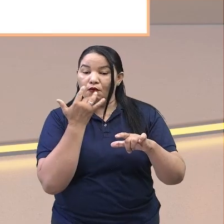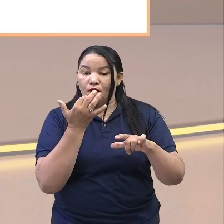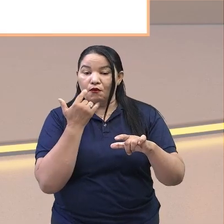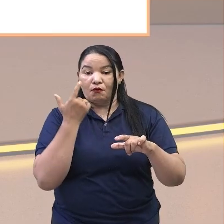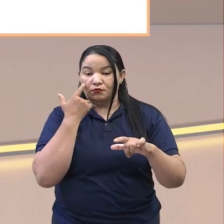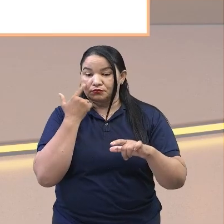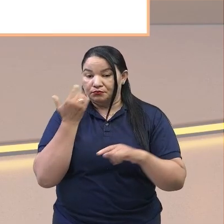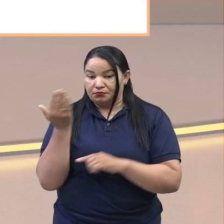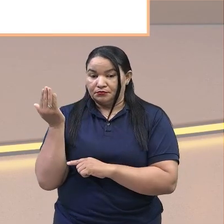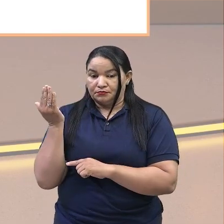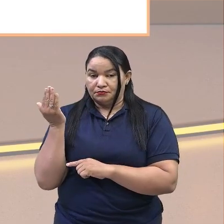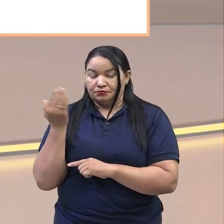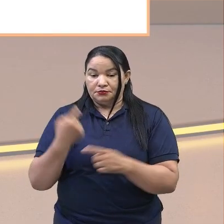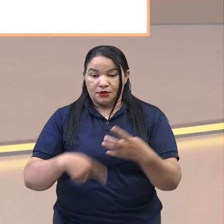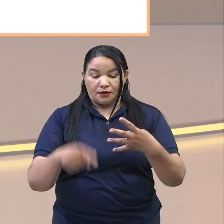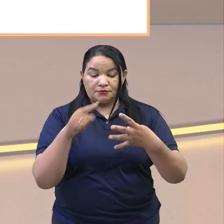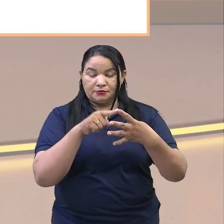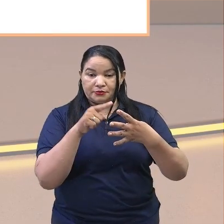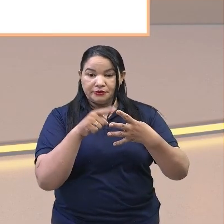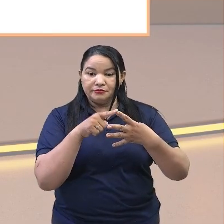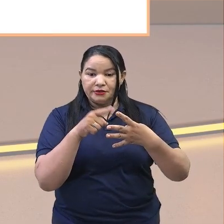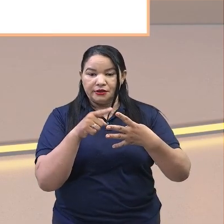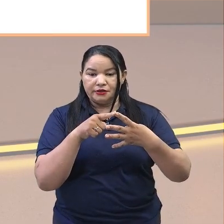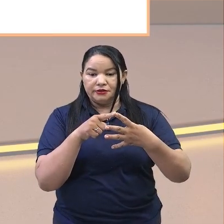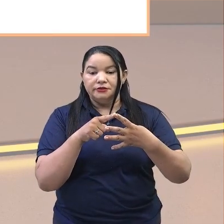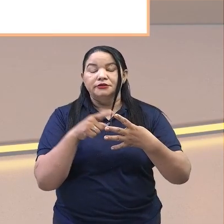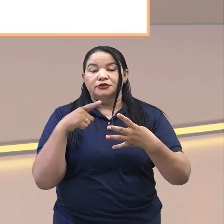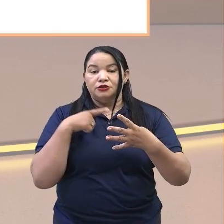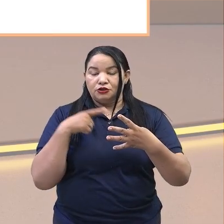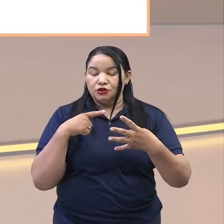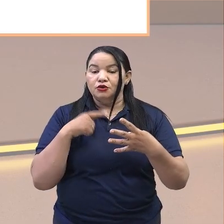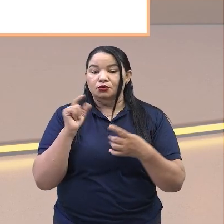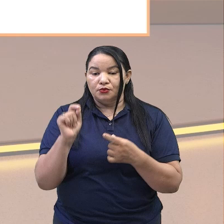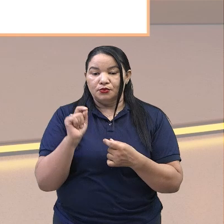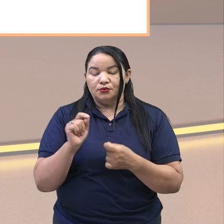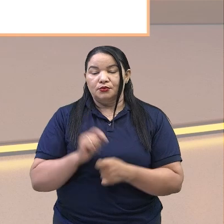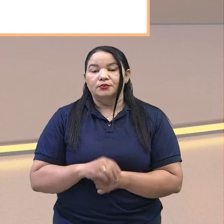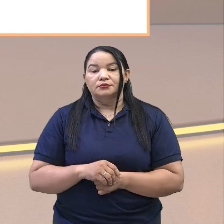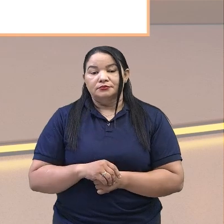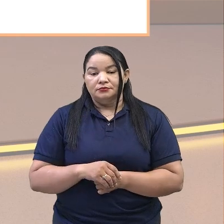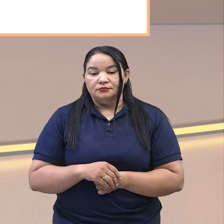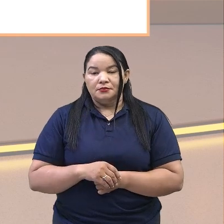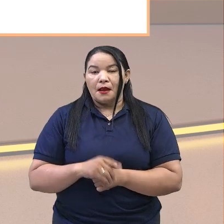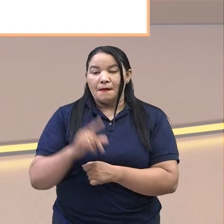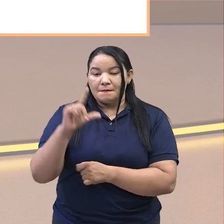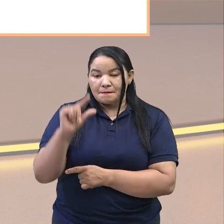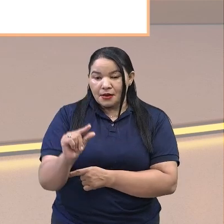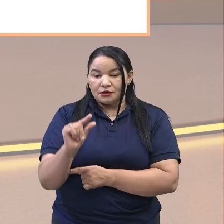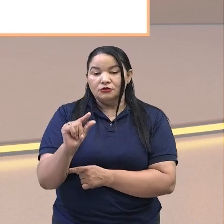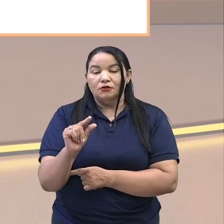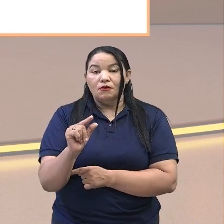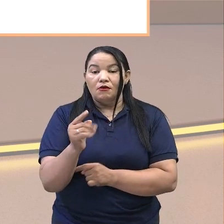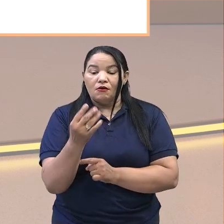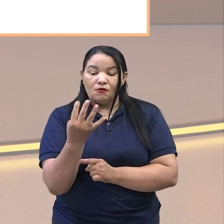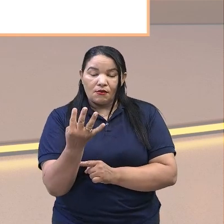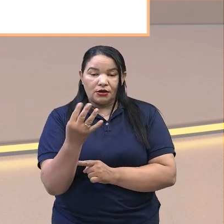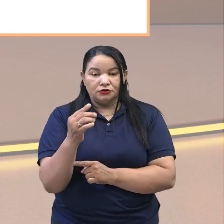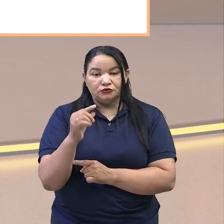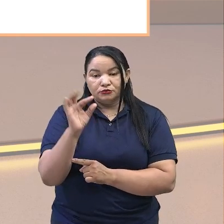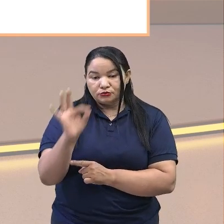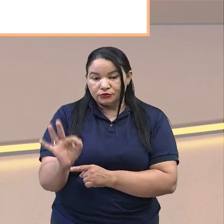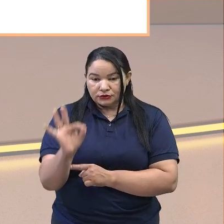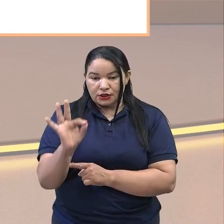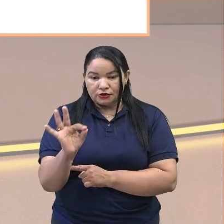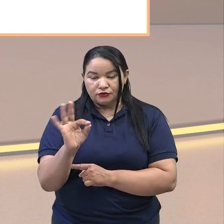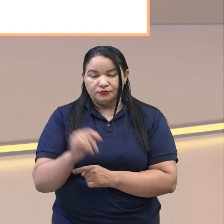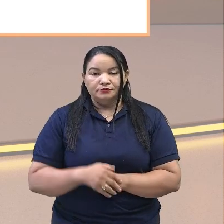tom aqui, de bem clarinho, tem taxa bruta de mortalidade menor que 4%. Aí,